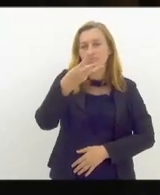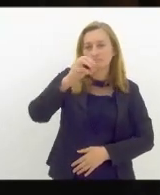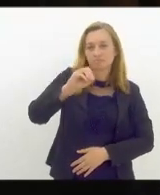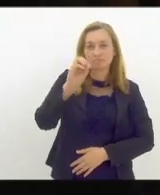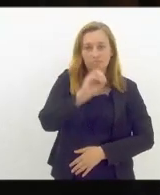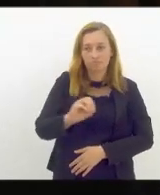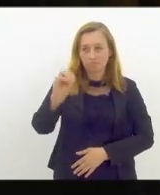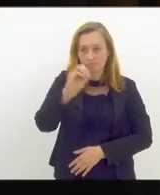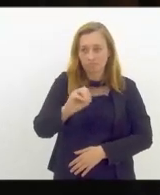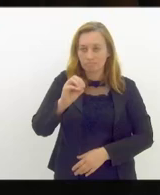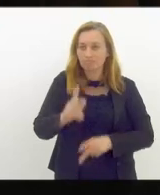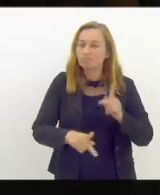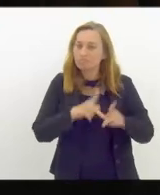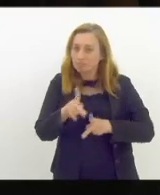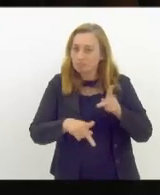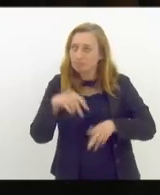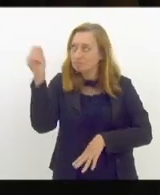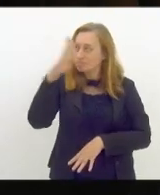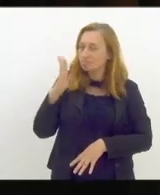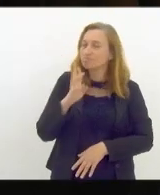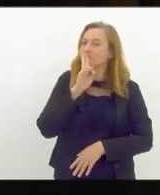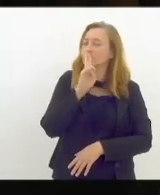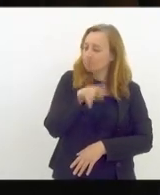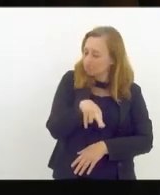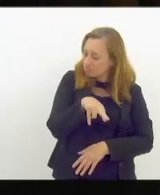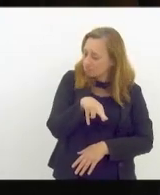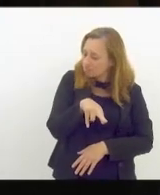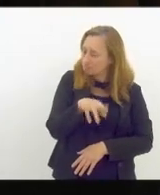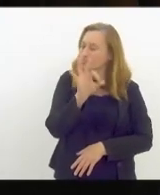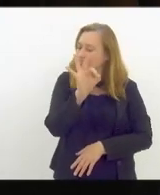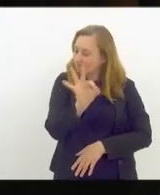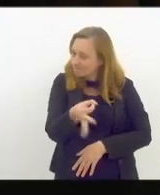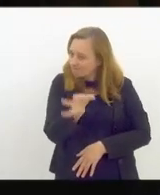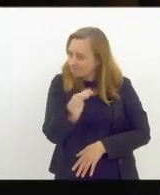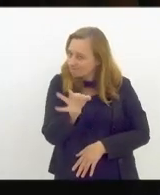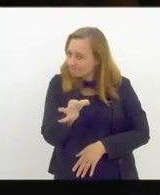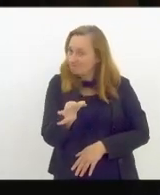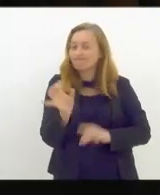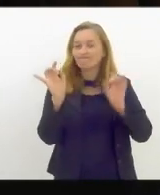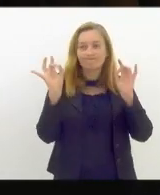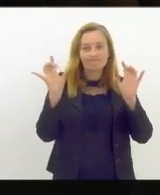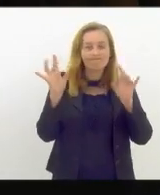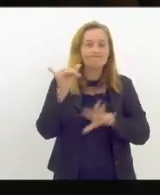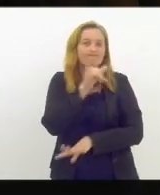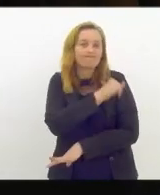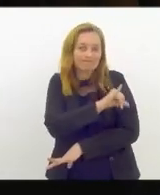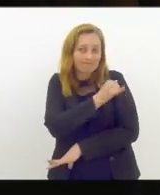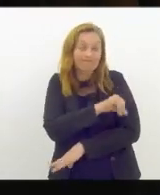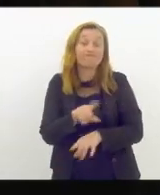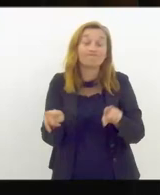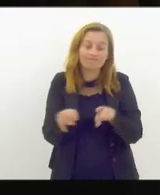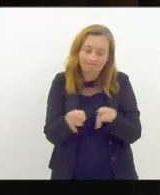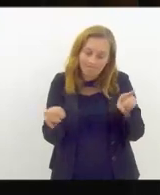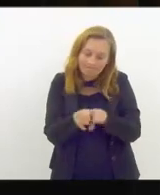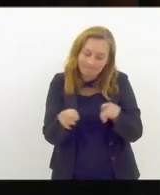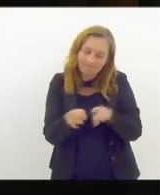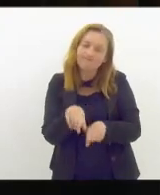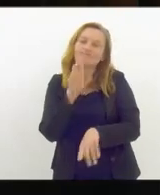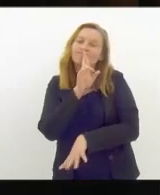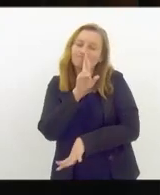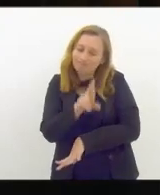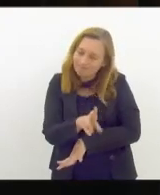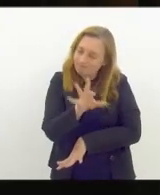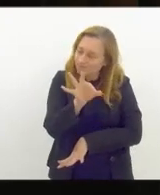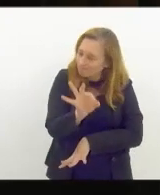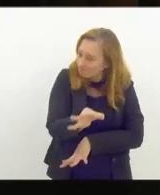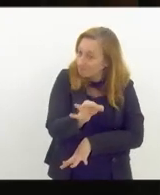outubro a população brasileira vai dar o recado. E eu tenho certeza que, em especial, o Rio de Janeiro também vai dar o recado